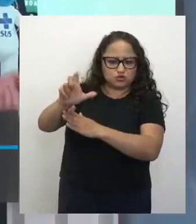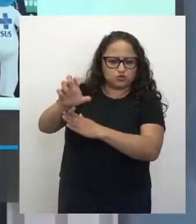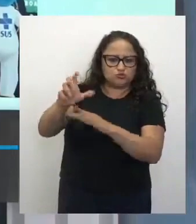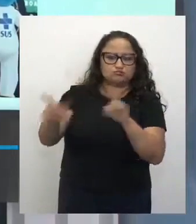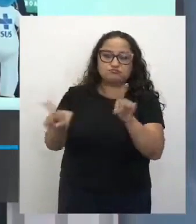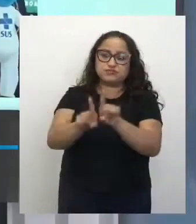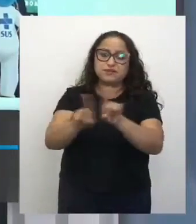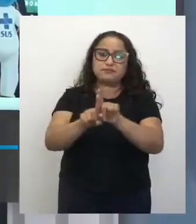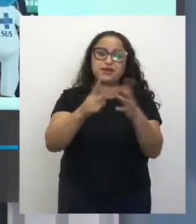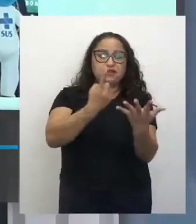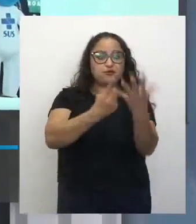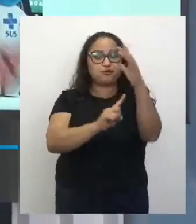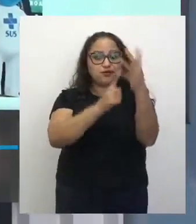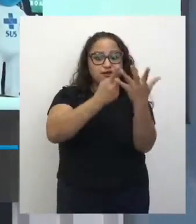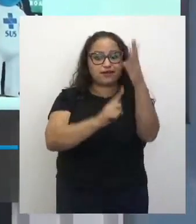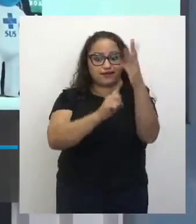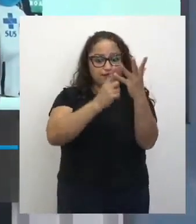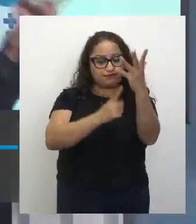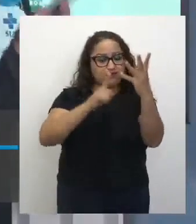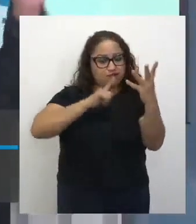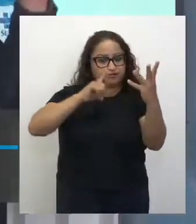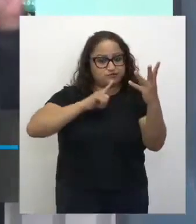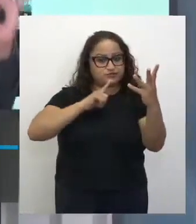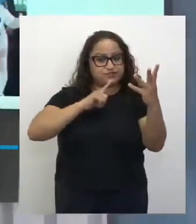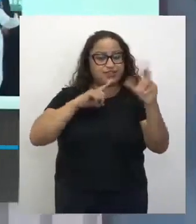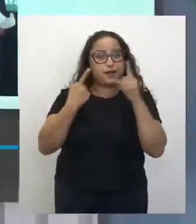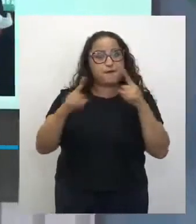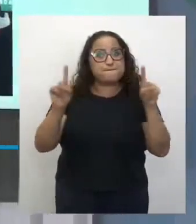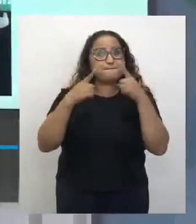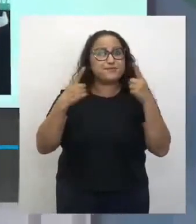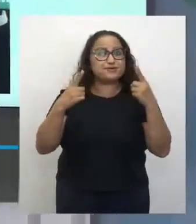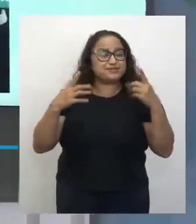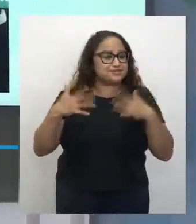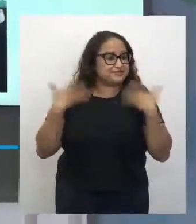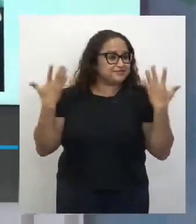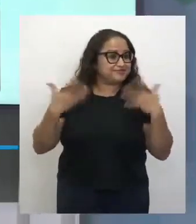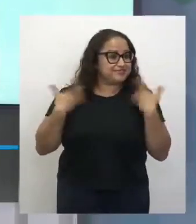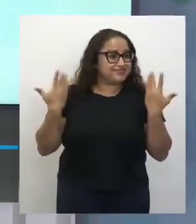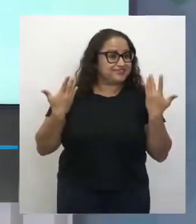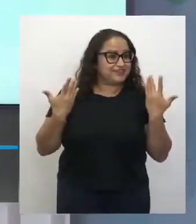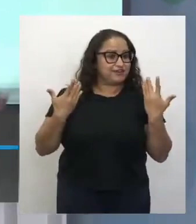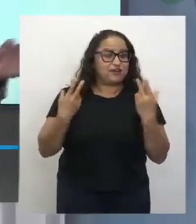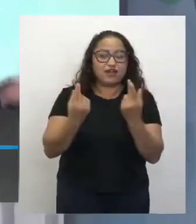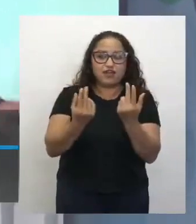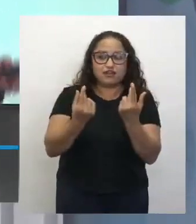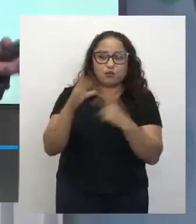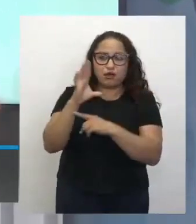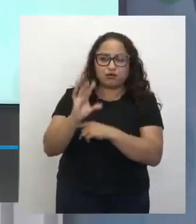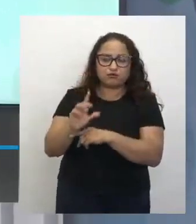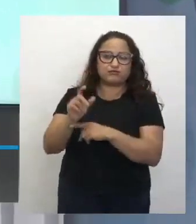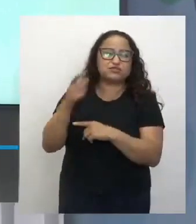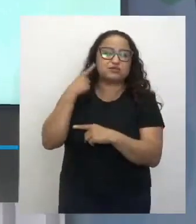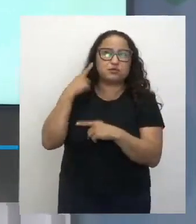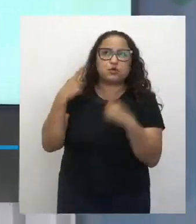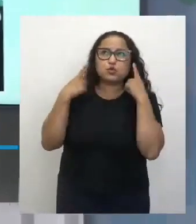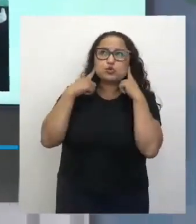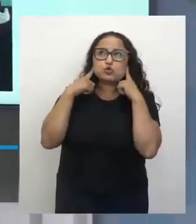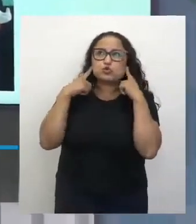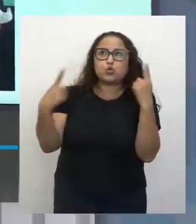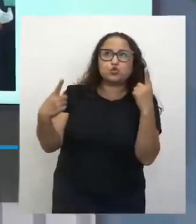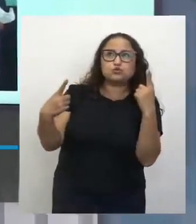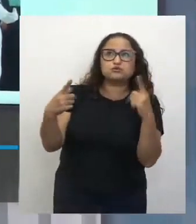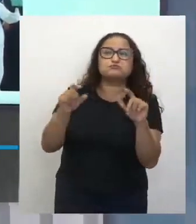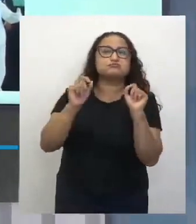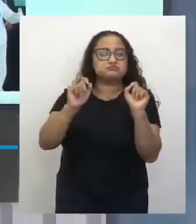bem divertidas, né? Aquela coisa bem solta, bem bacana, para lembrar das pessoas a prevenção às doenças sexualmente transmissíveis